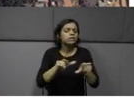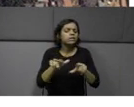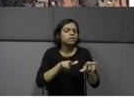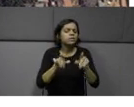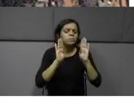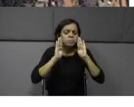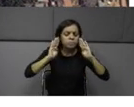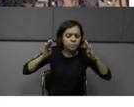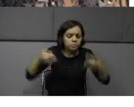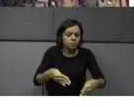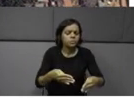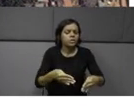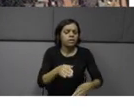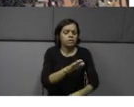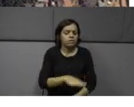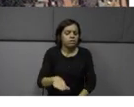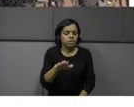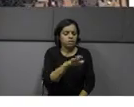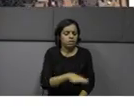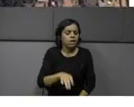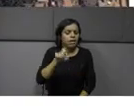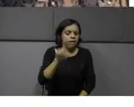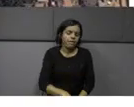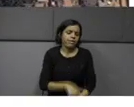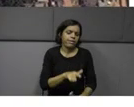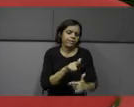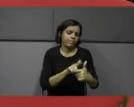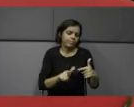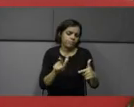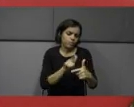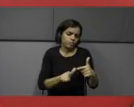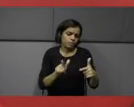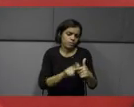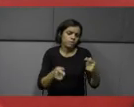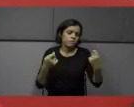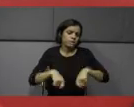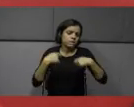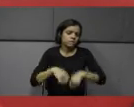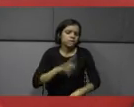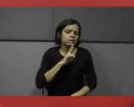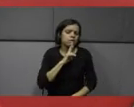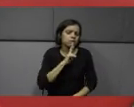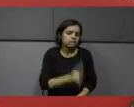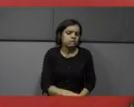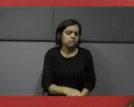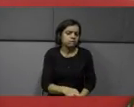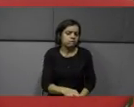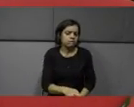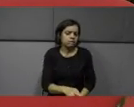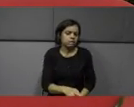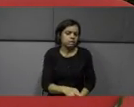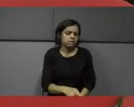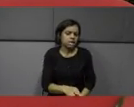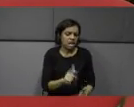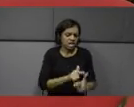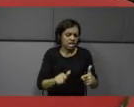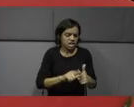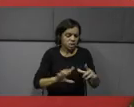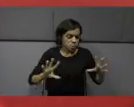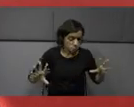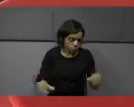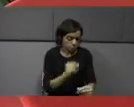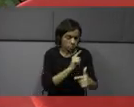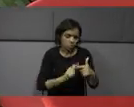são parte do problema a ser solucionado e não todo é eu retorno